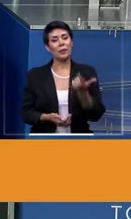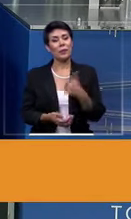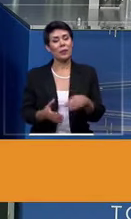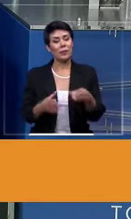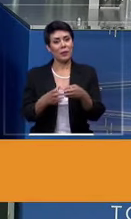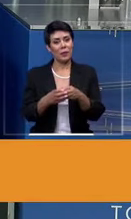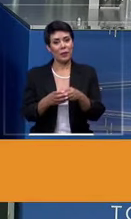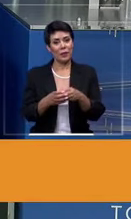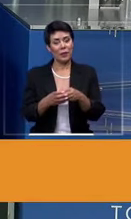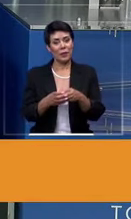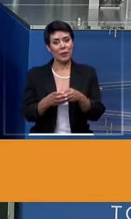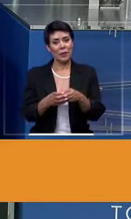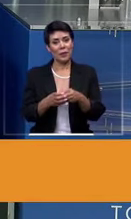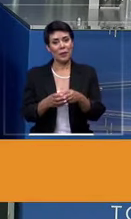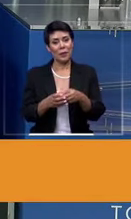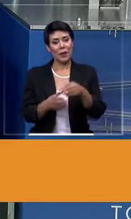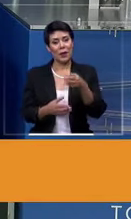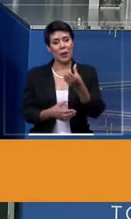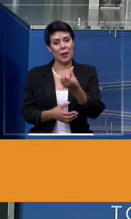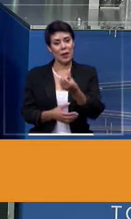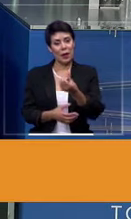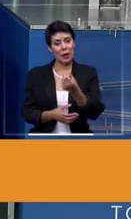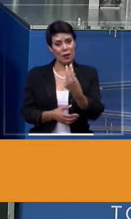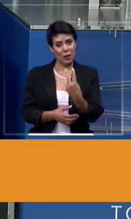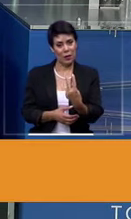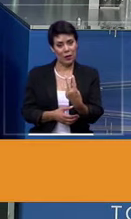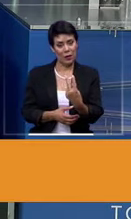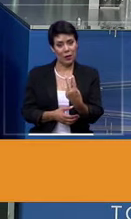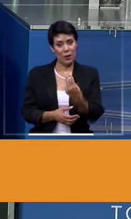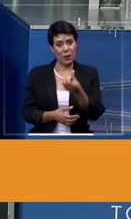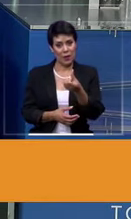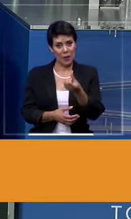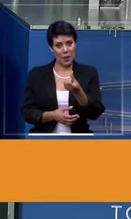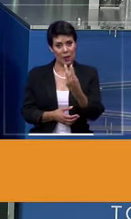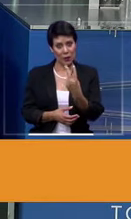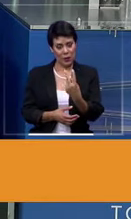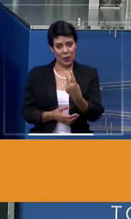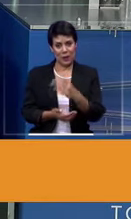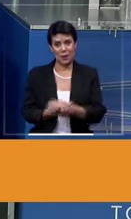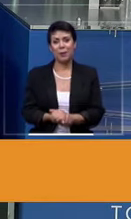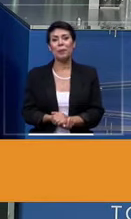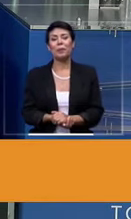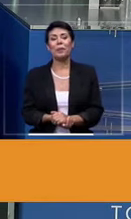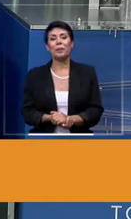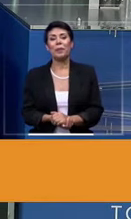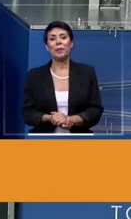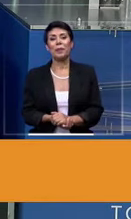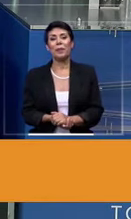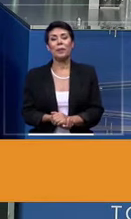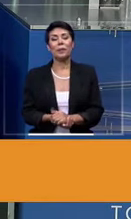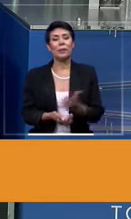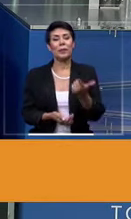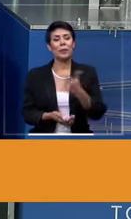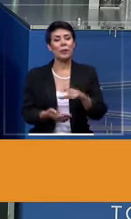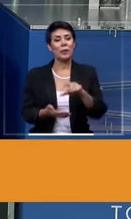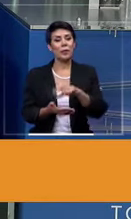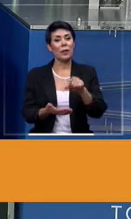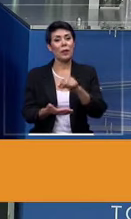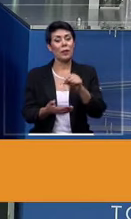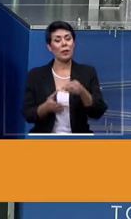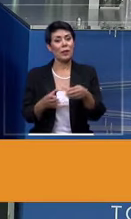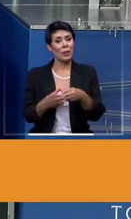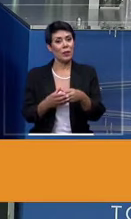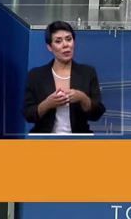Segundo número está na tela. Bola amarela número 62. Amarela 62. Vamos seguir sorteando.